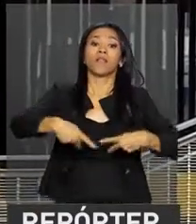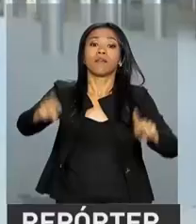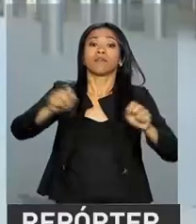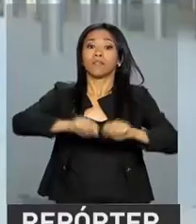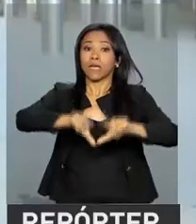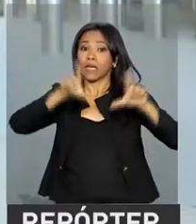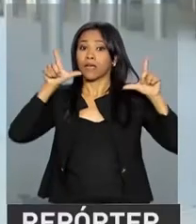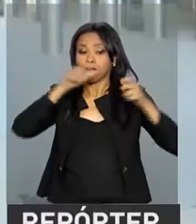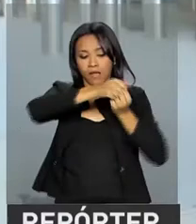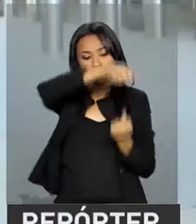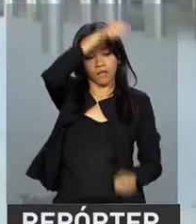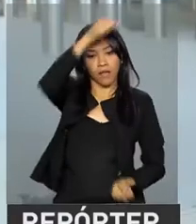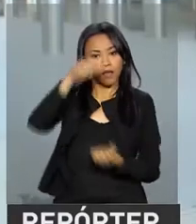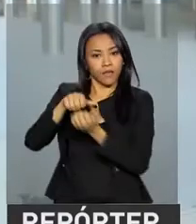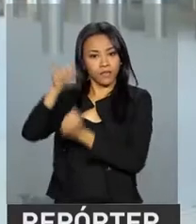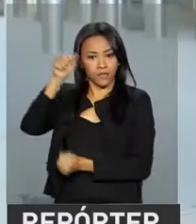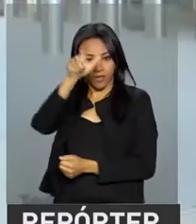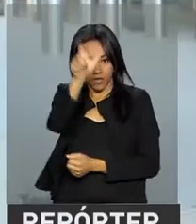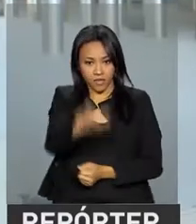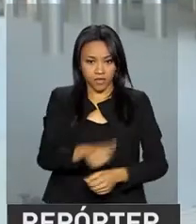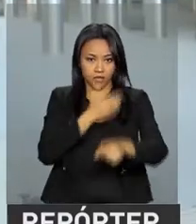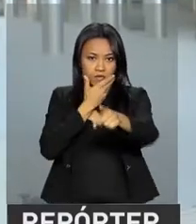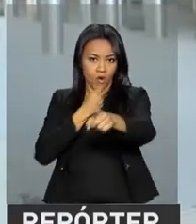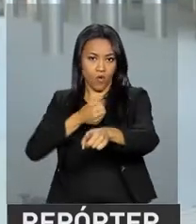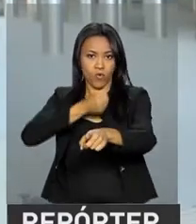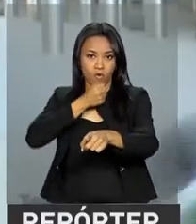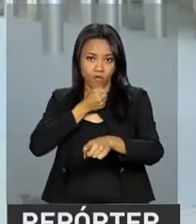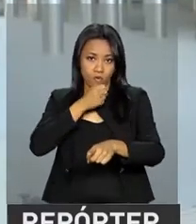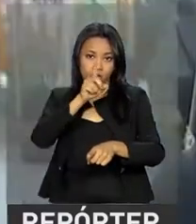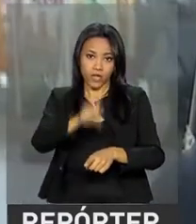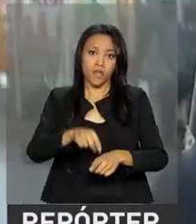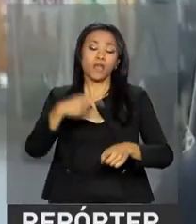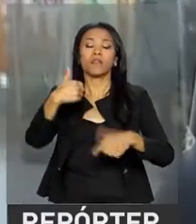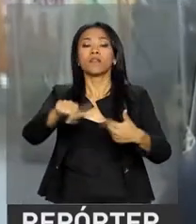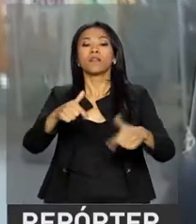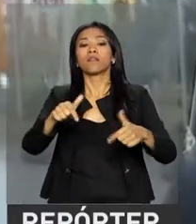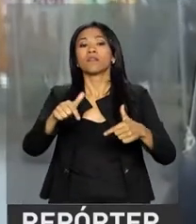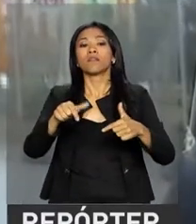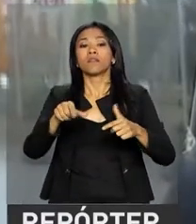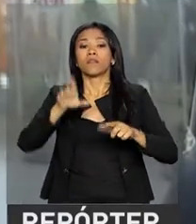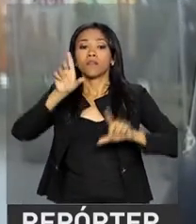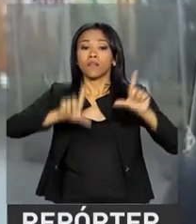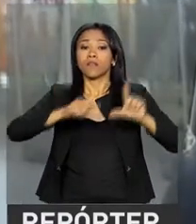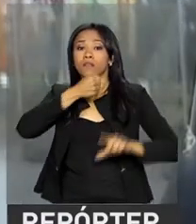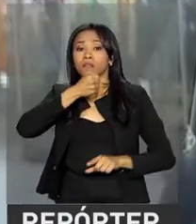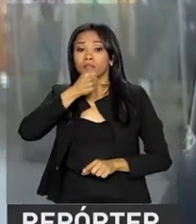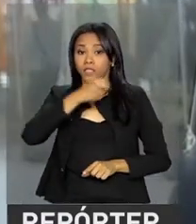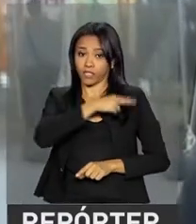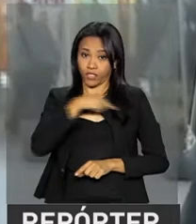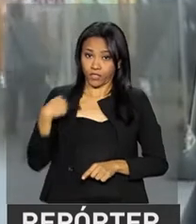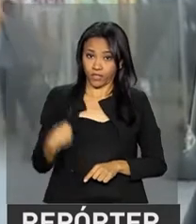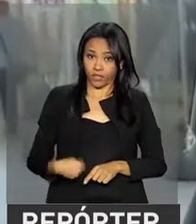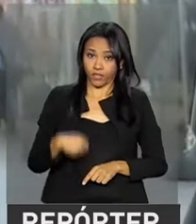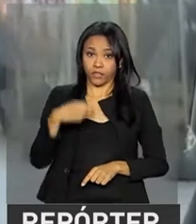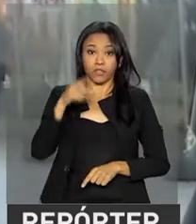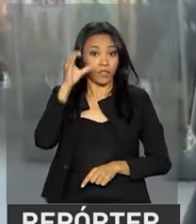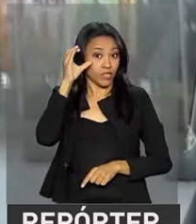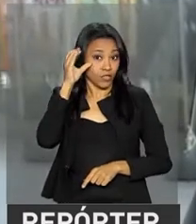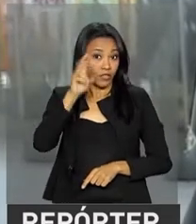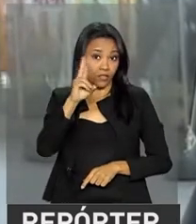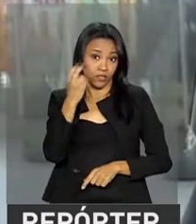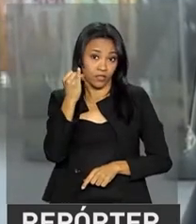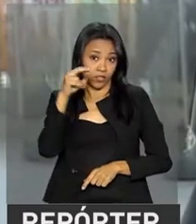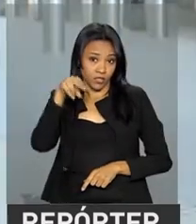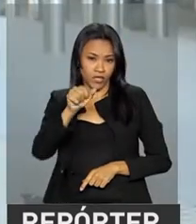principal. Este jornalista, correspondente internacional de uma rede chinesa, diz que desde 2007 cobriu quase todas as